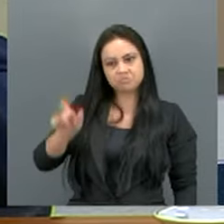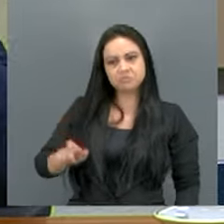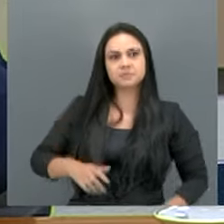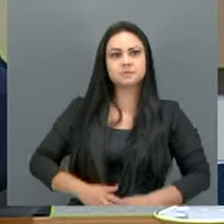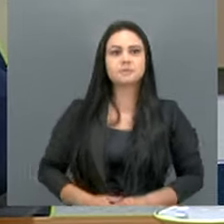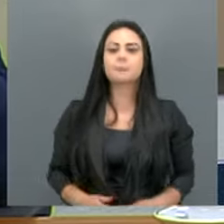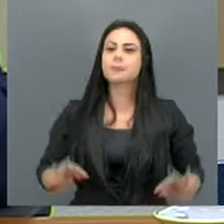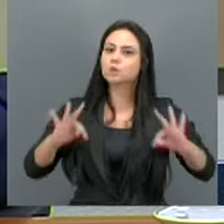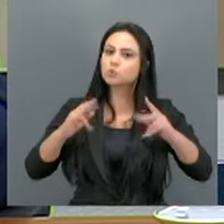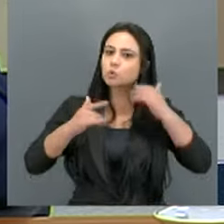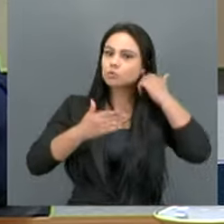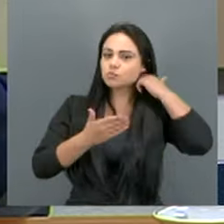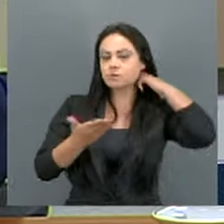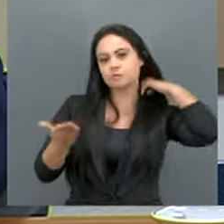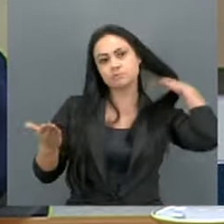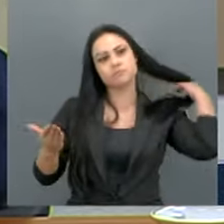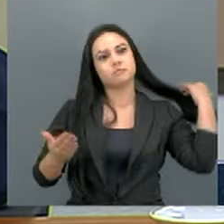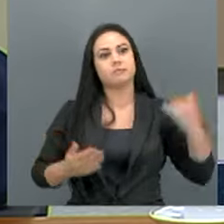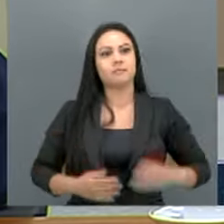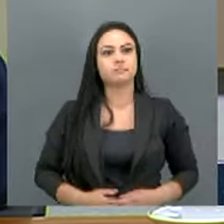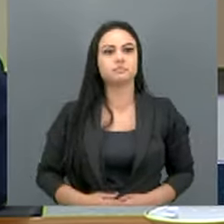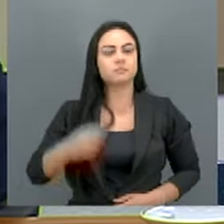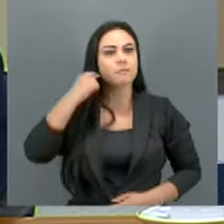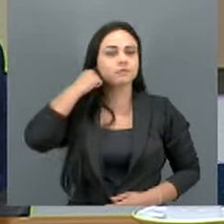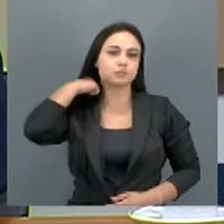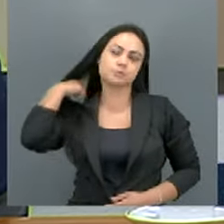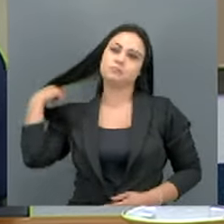e a todos